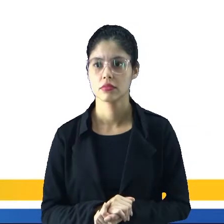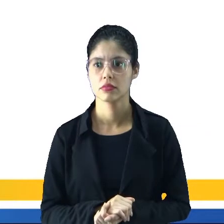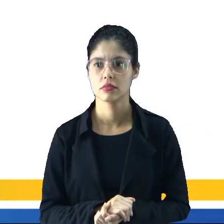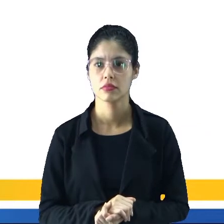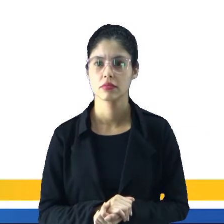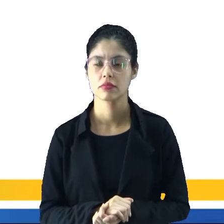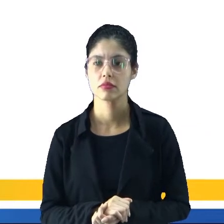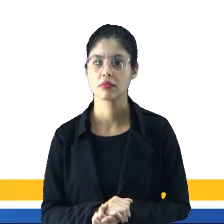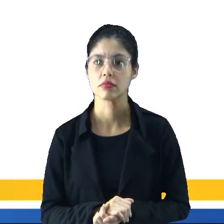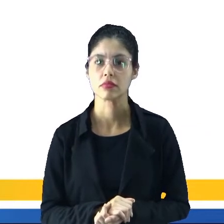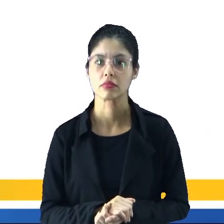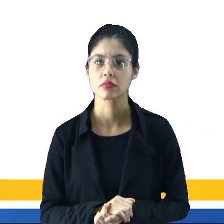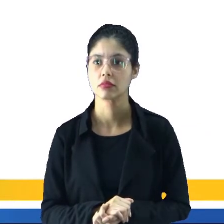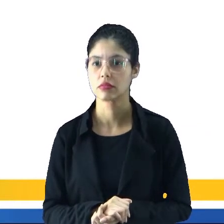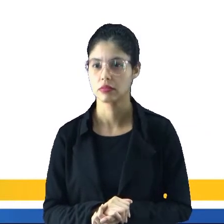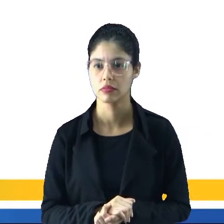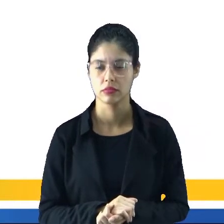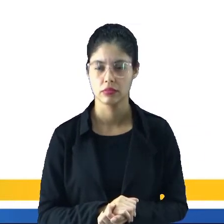resource well.